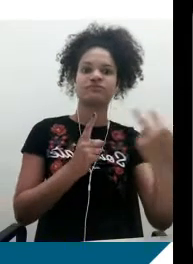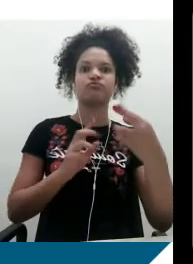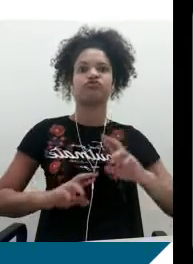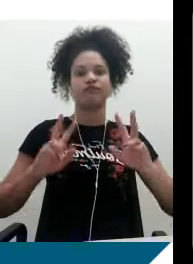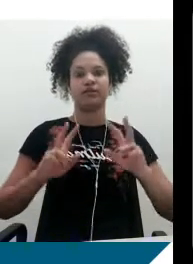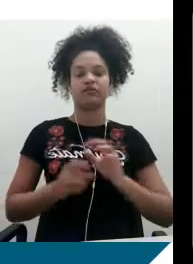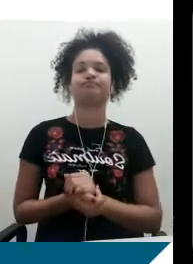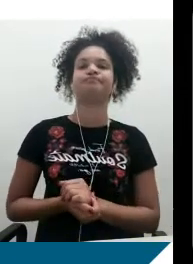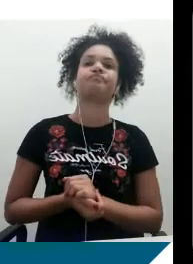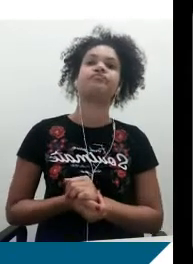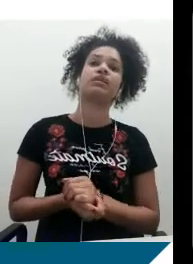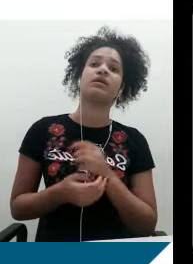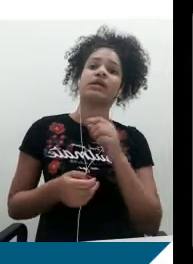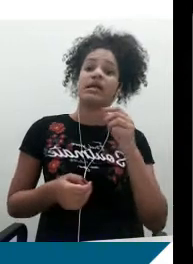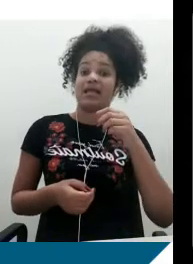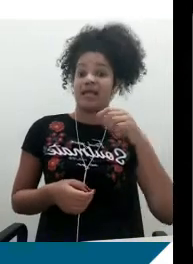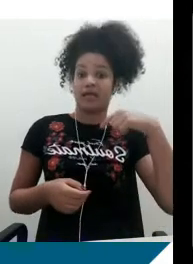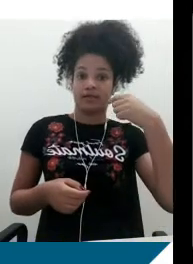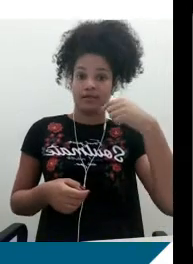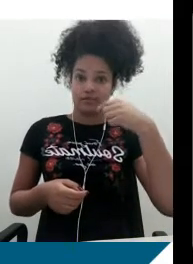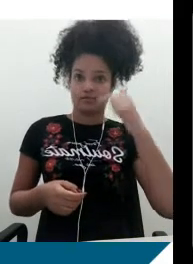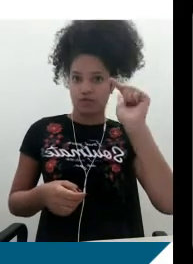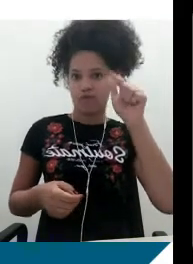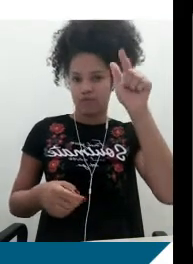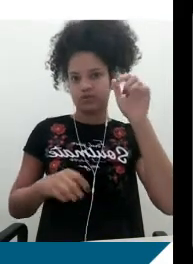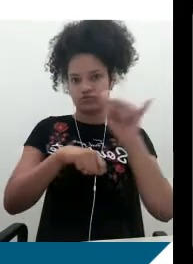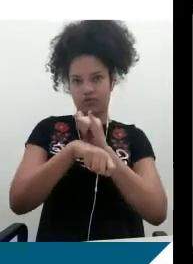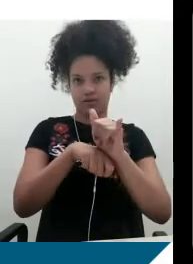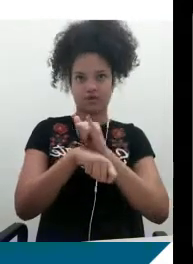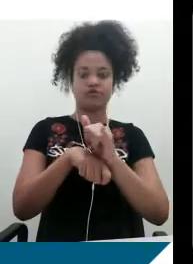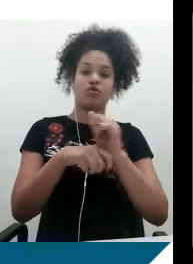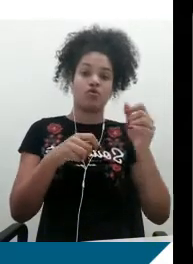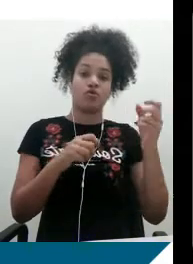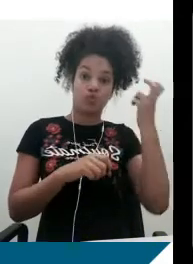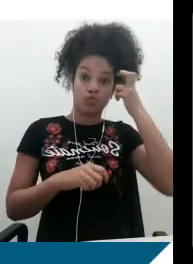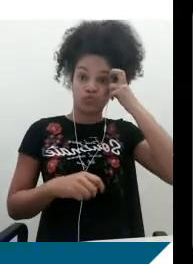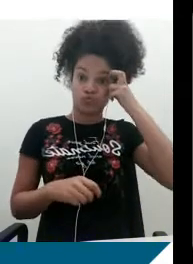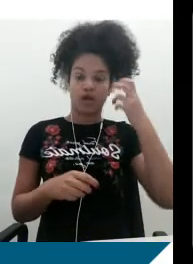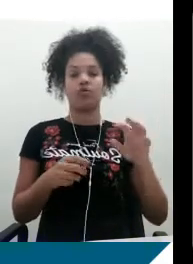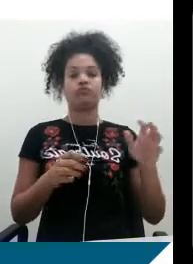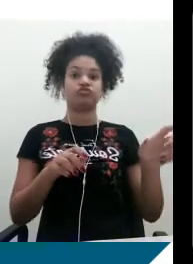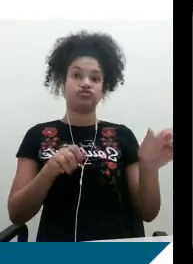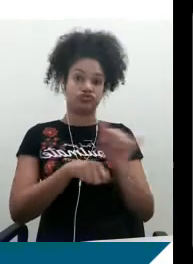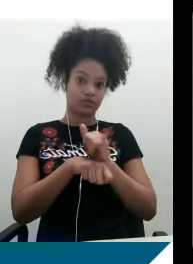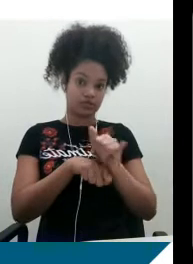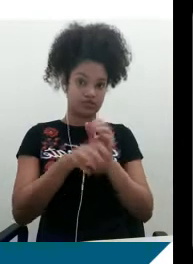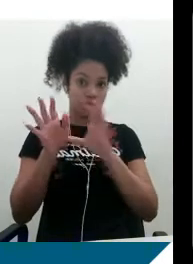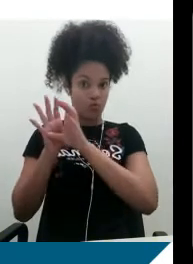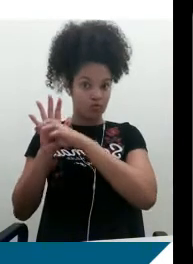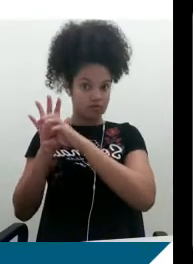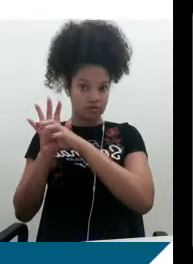Esse último slide traz as duas últimas estratégias de contextualização que a gente vai ver. a estratégia cultural e a estratégia